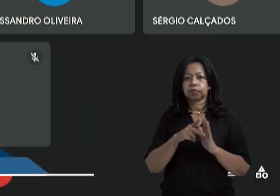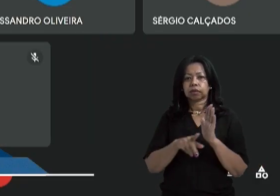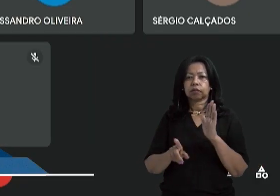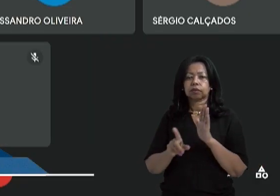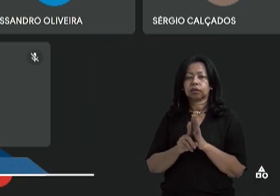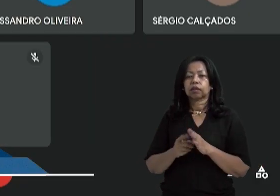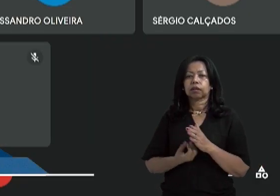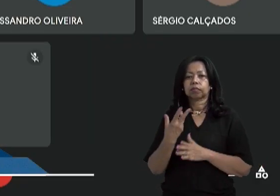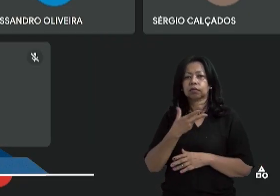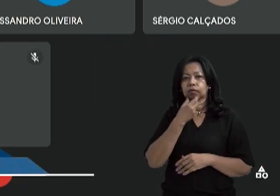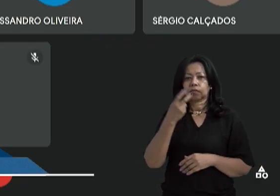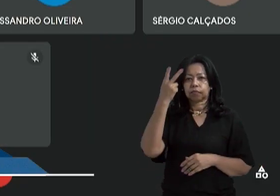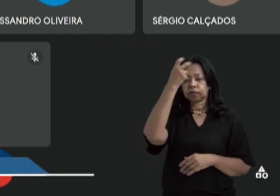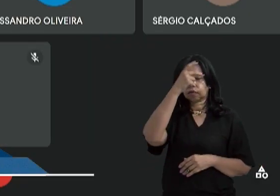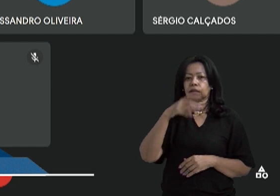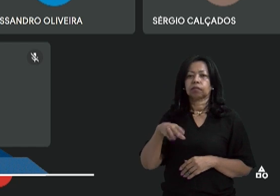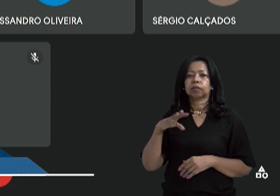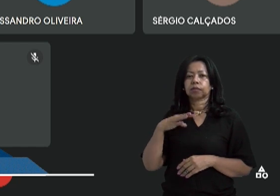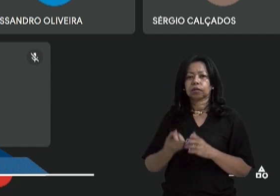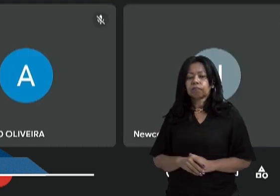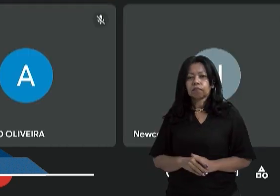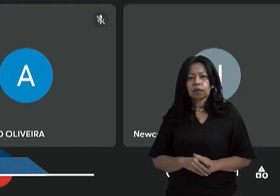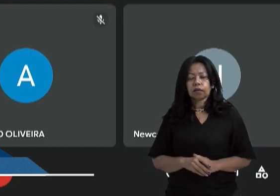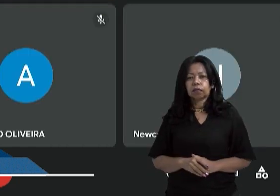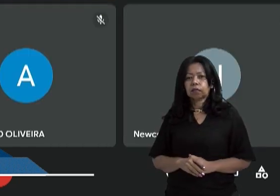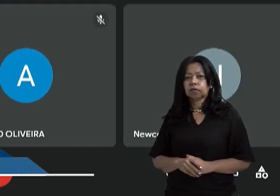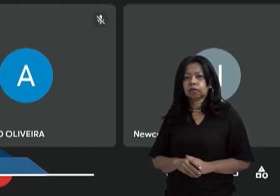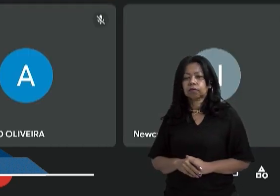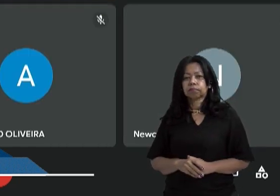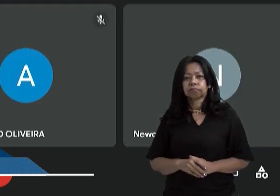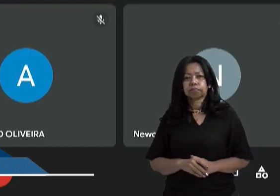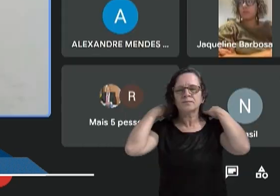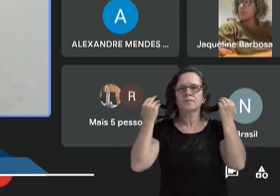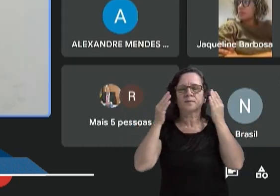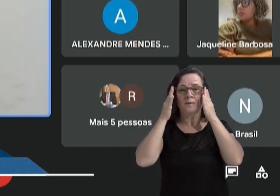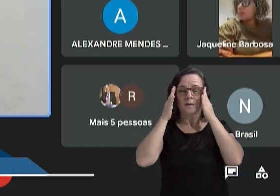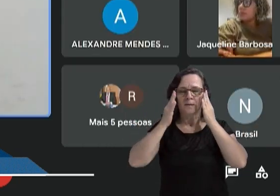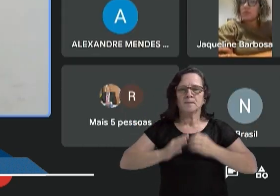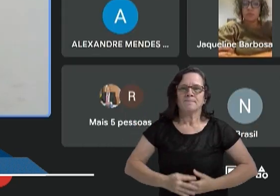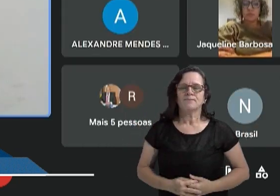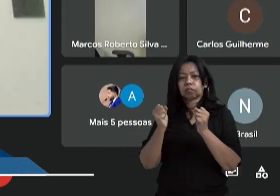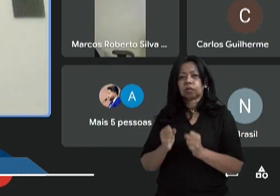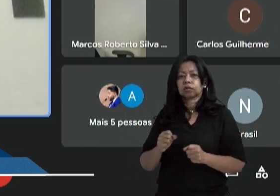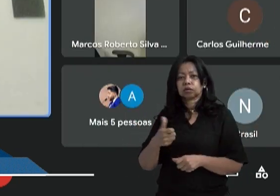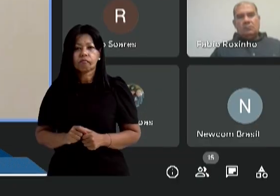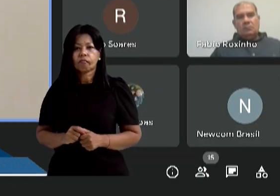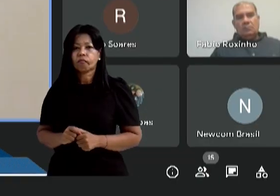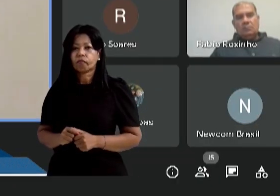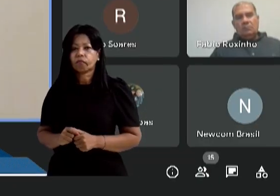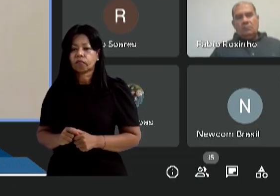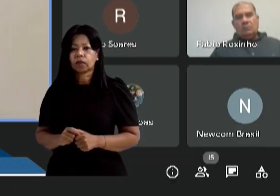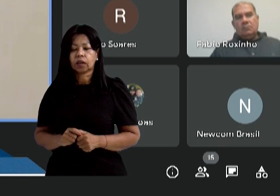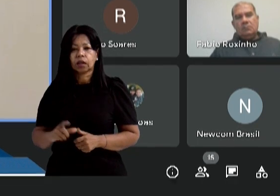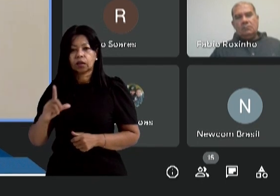um vereador sugere ao executivo medidas de interesse público no sentido de motivar determinada ação